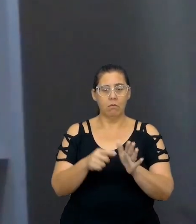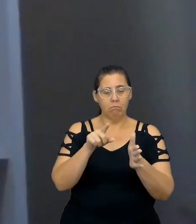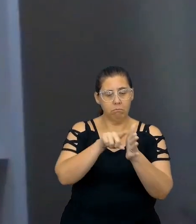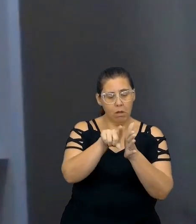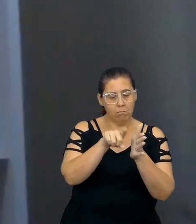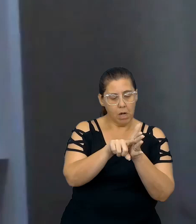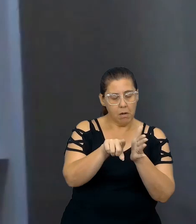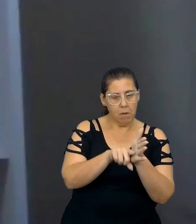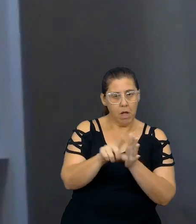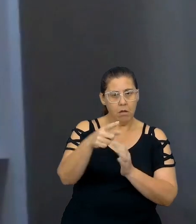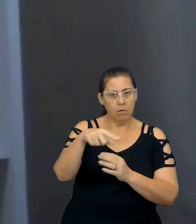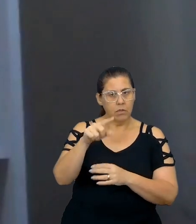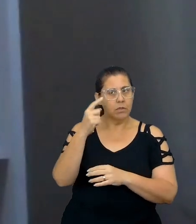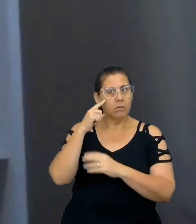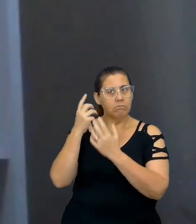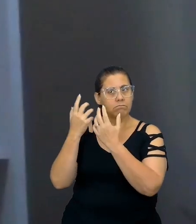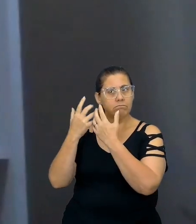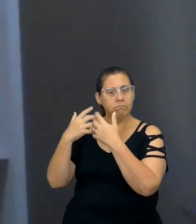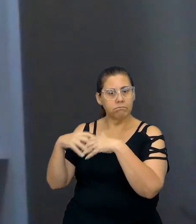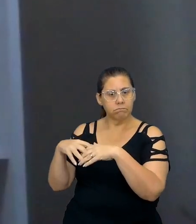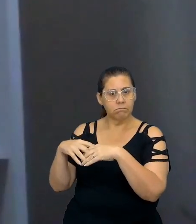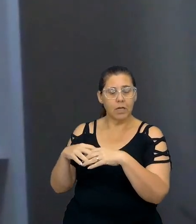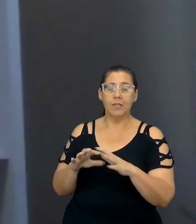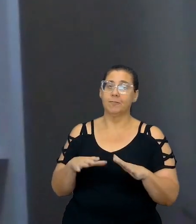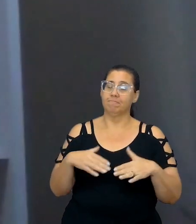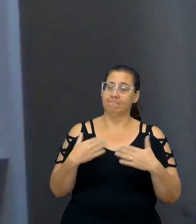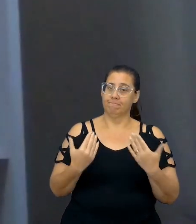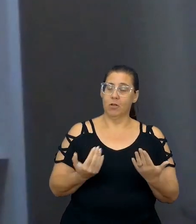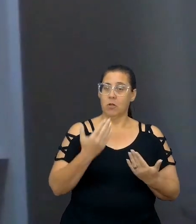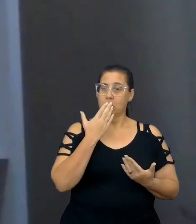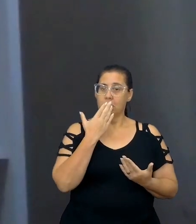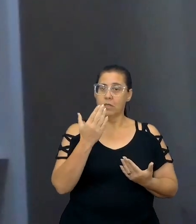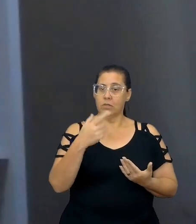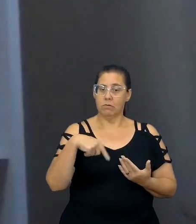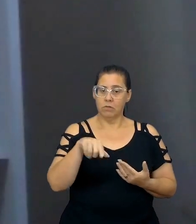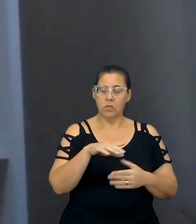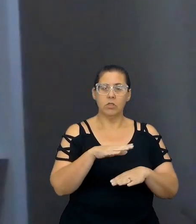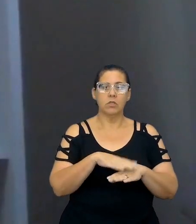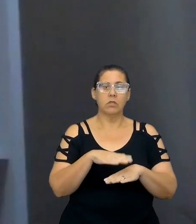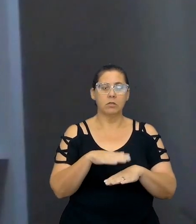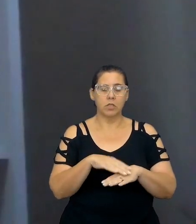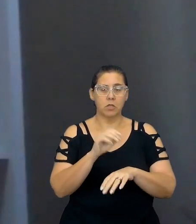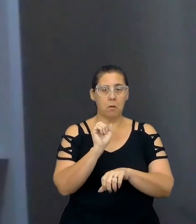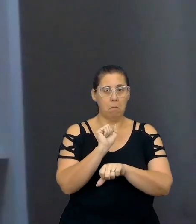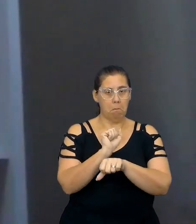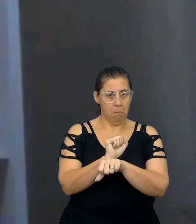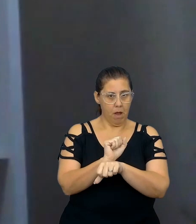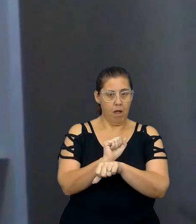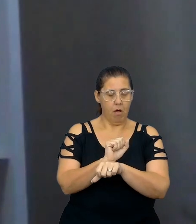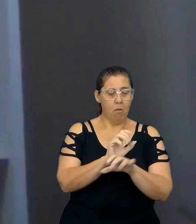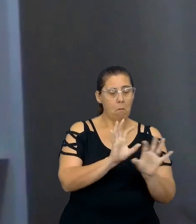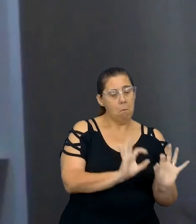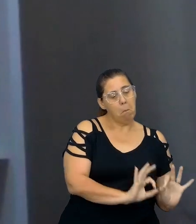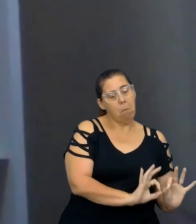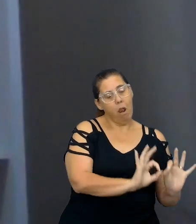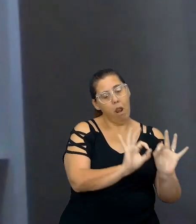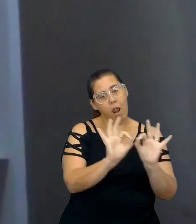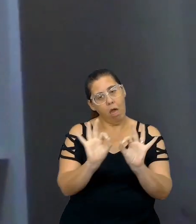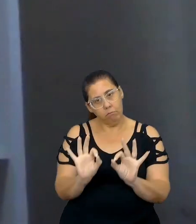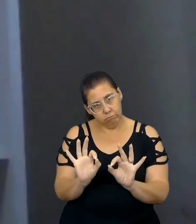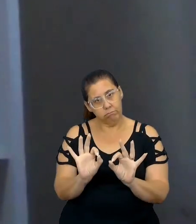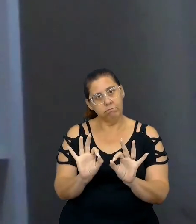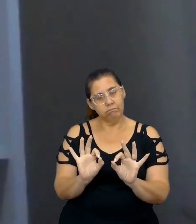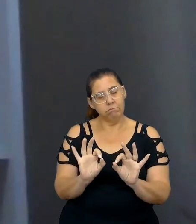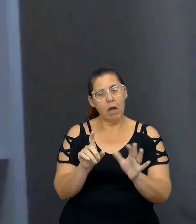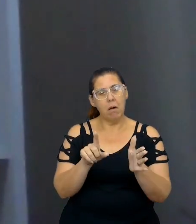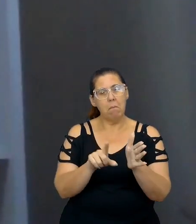questionamento onde vocês vão refletir. Para tanto, eu peço a vocês que façam uma pausa no seu vídeo, porque assim